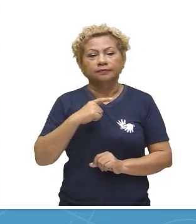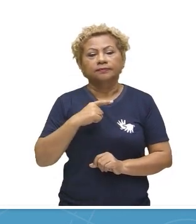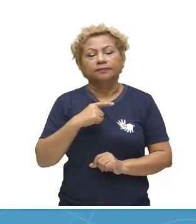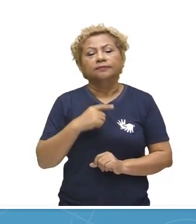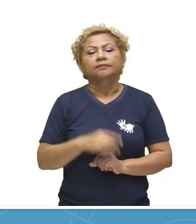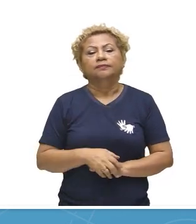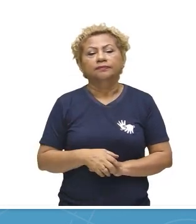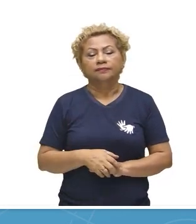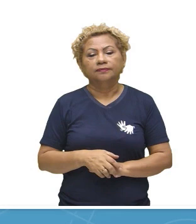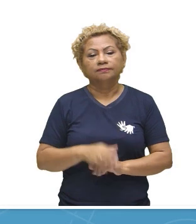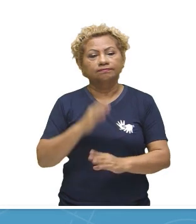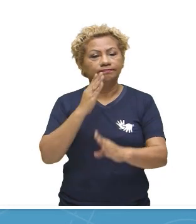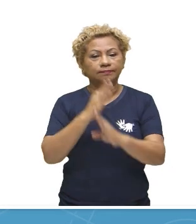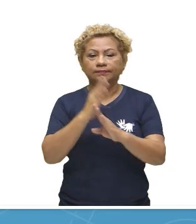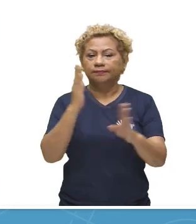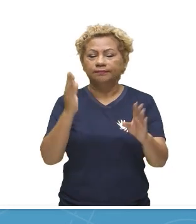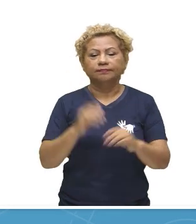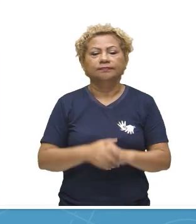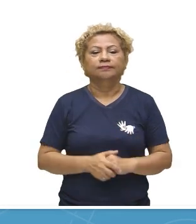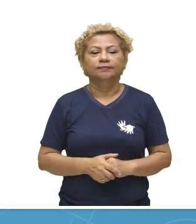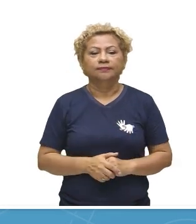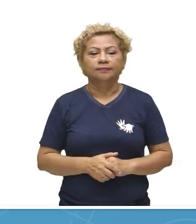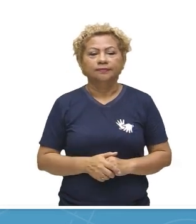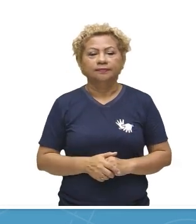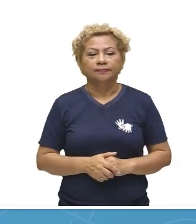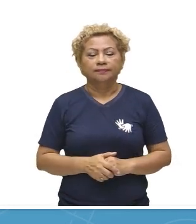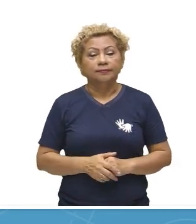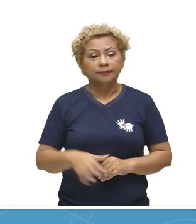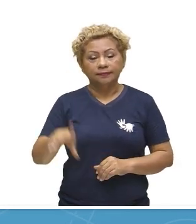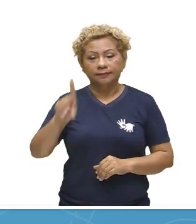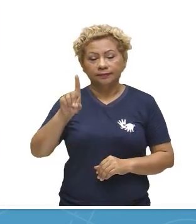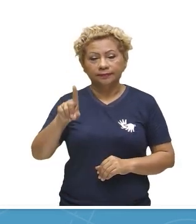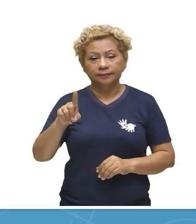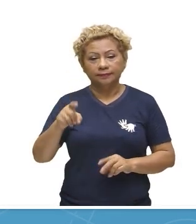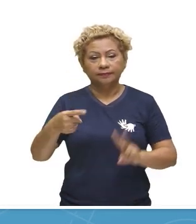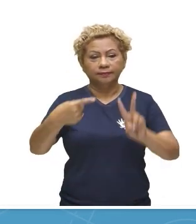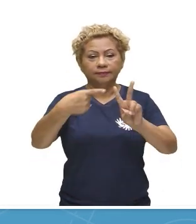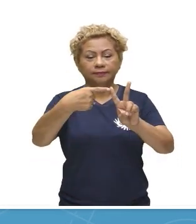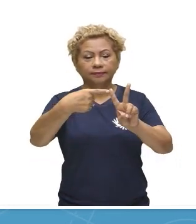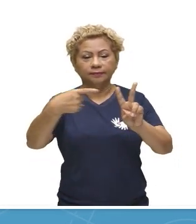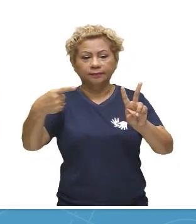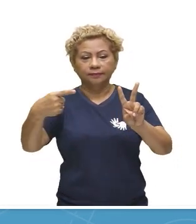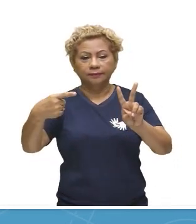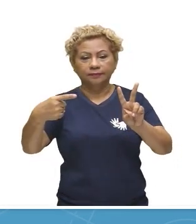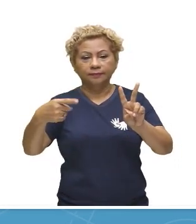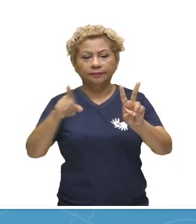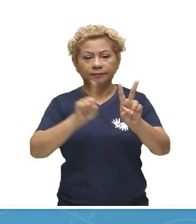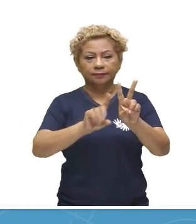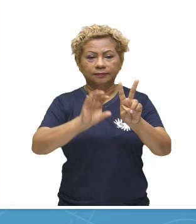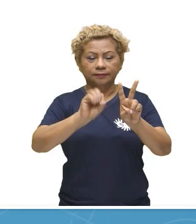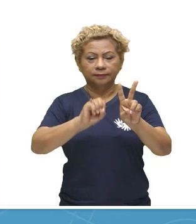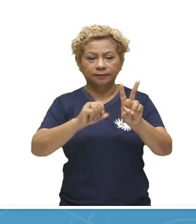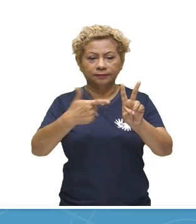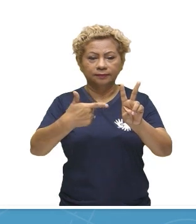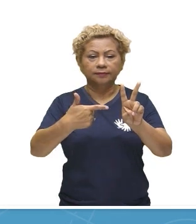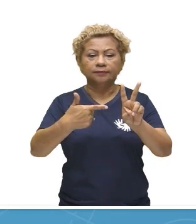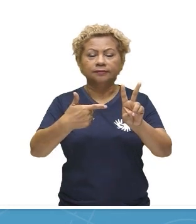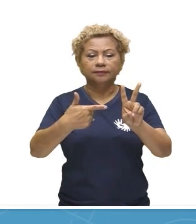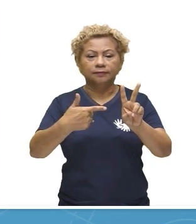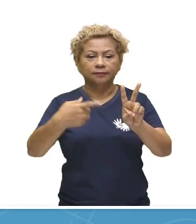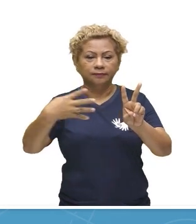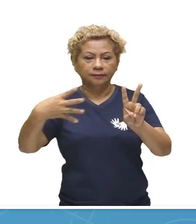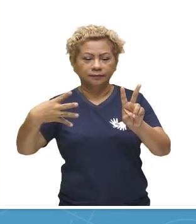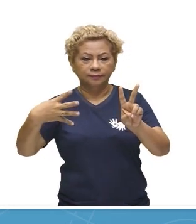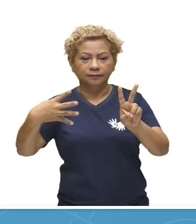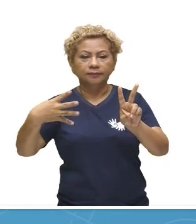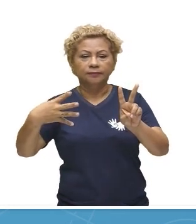Raiz quadrada de 1024, eu vou ter aqui essa decomposição, dividindo aqui o expoente